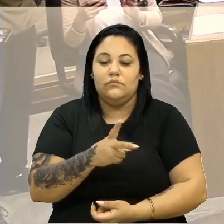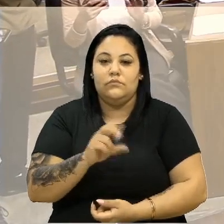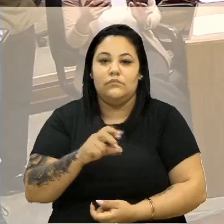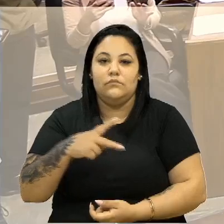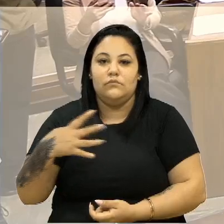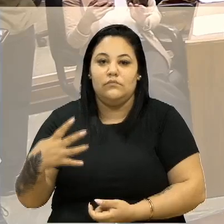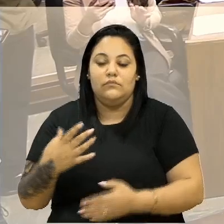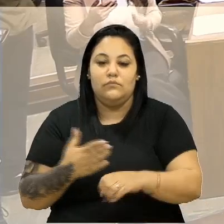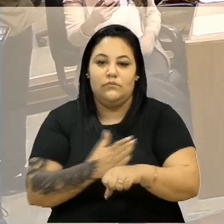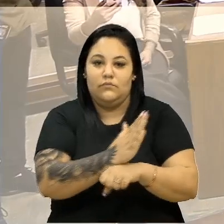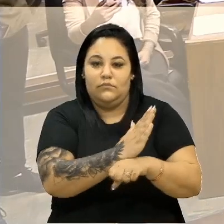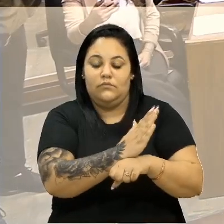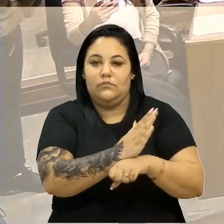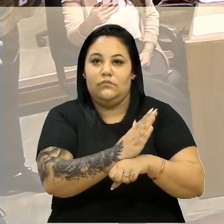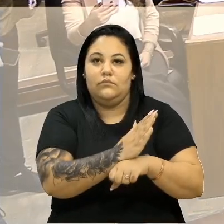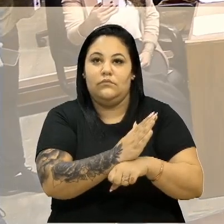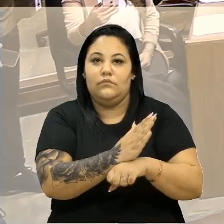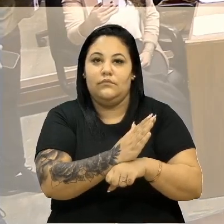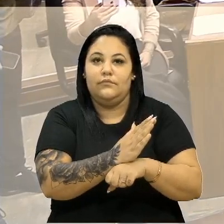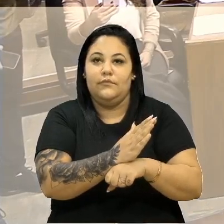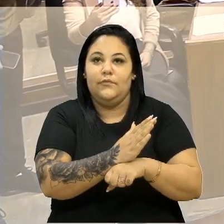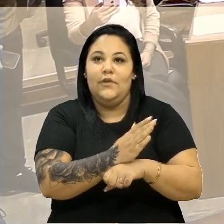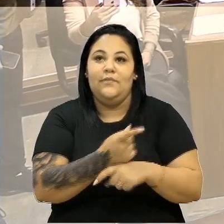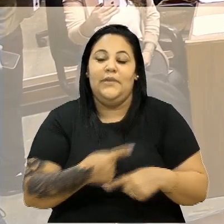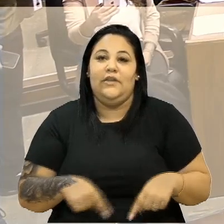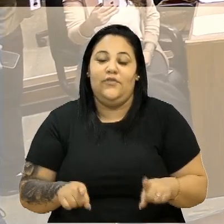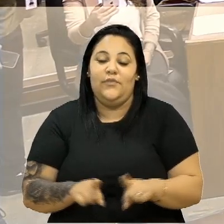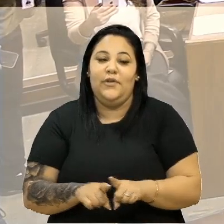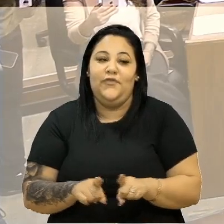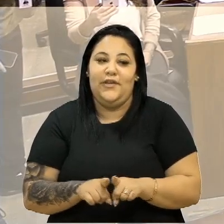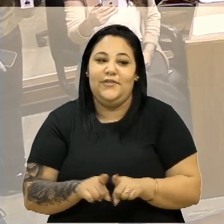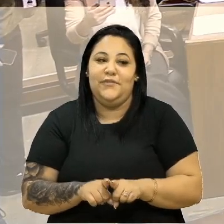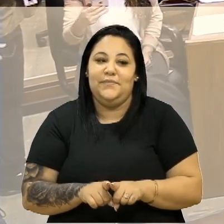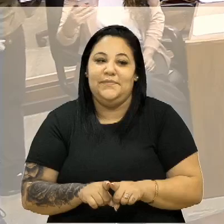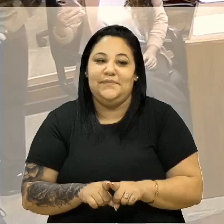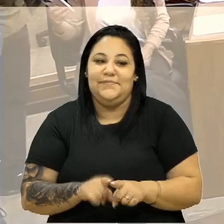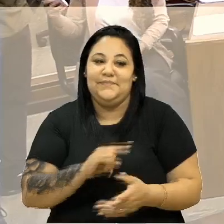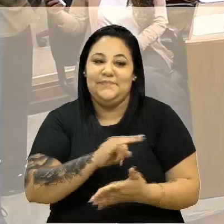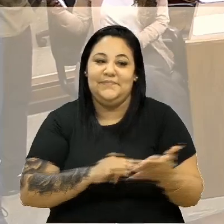597/2024, favorável. Então, pelo parecer favorável ao processo número